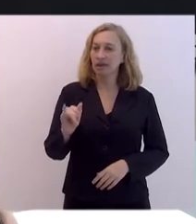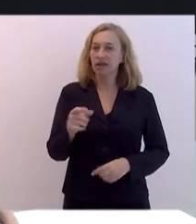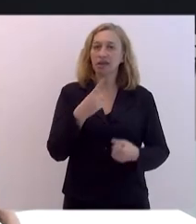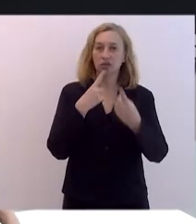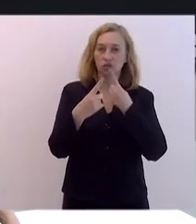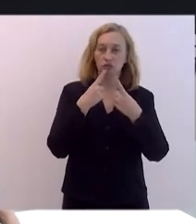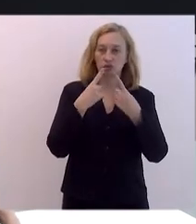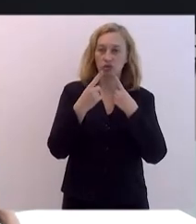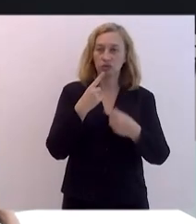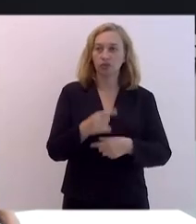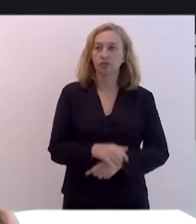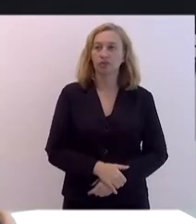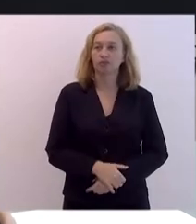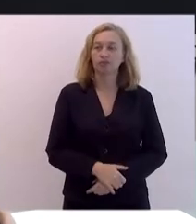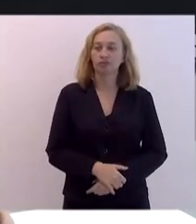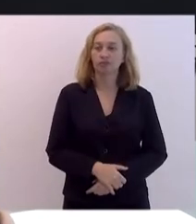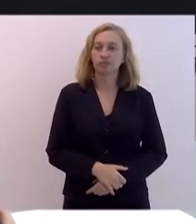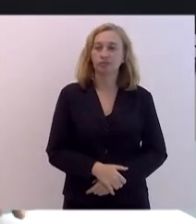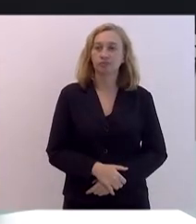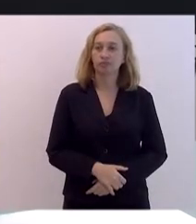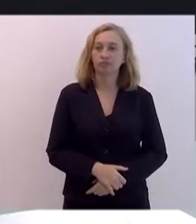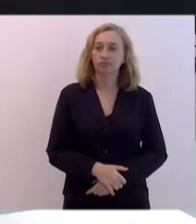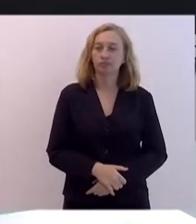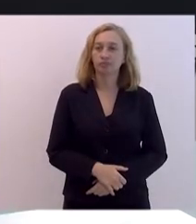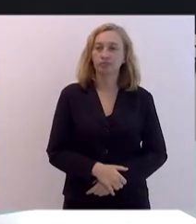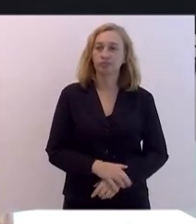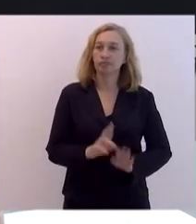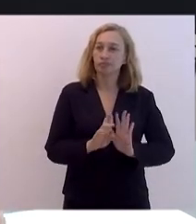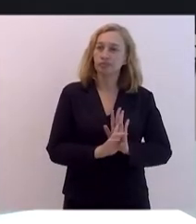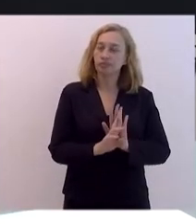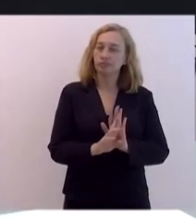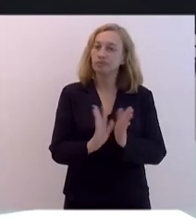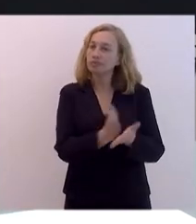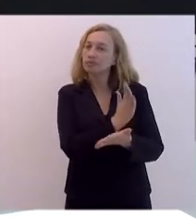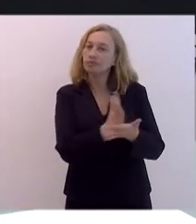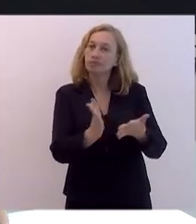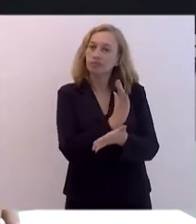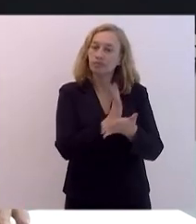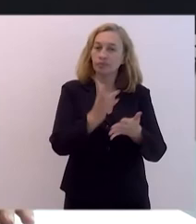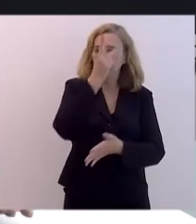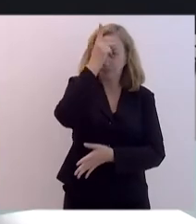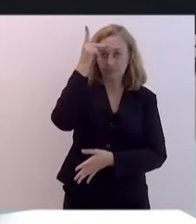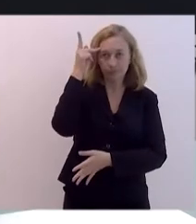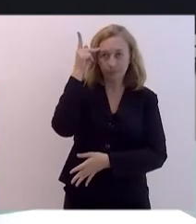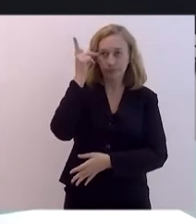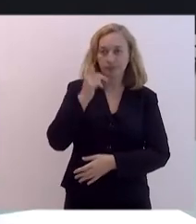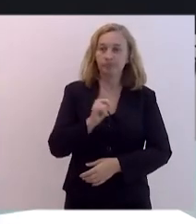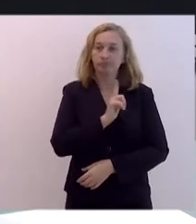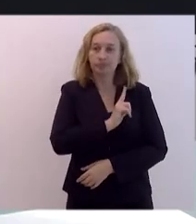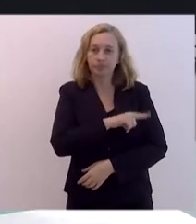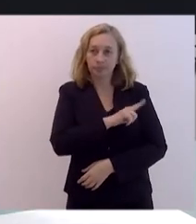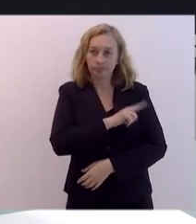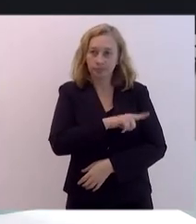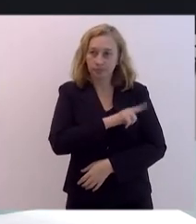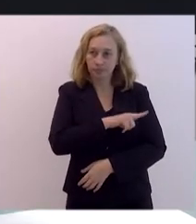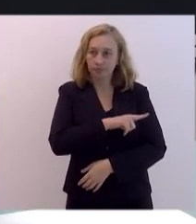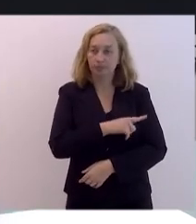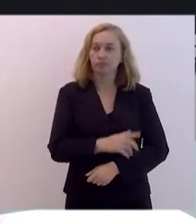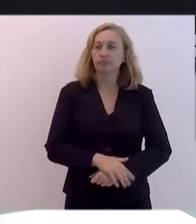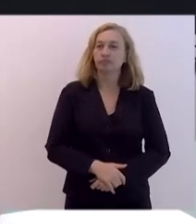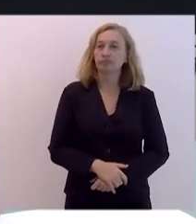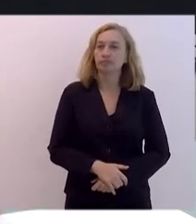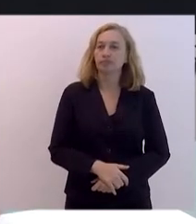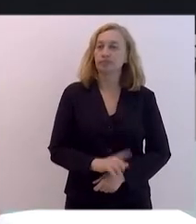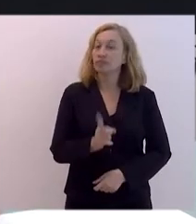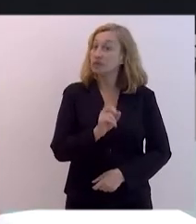discussão tipifica algumas pessoas de gestões pretéritas e